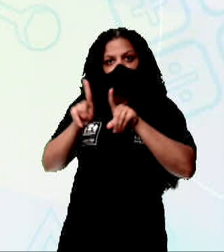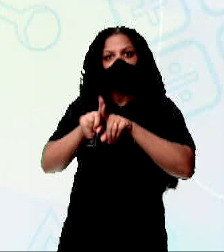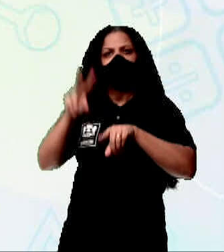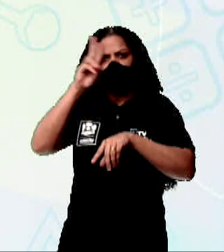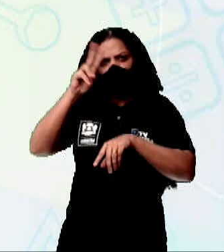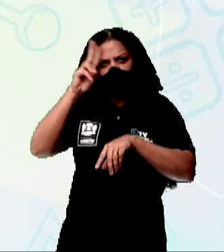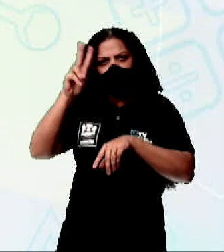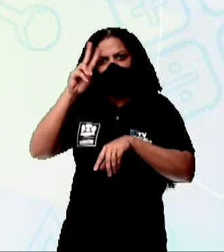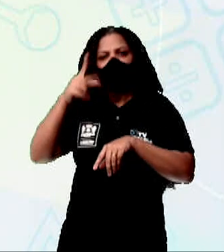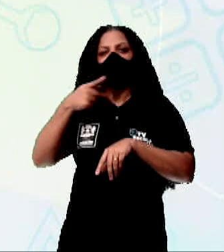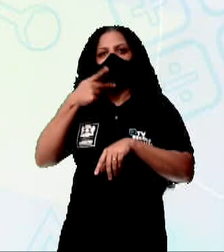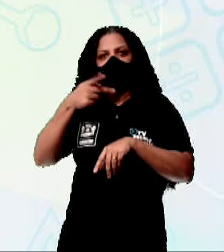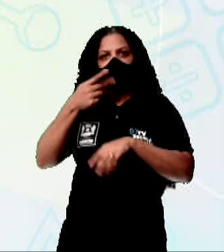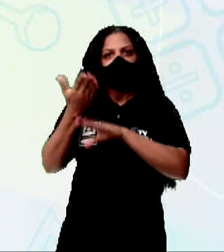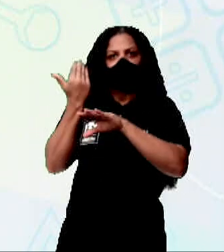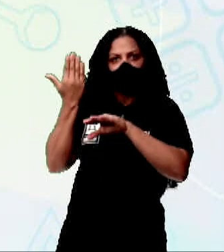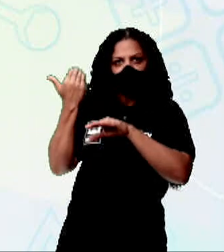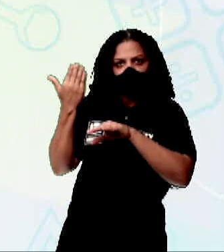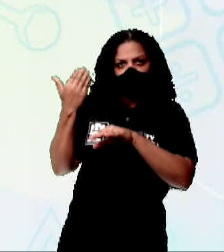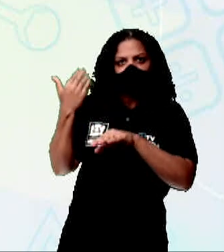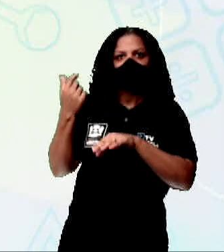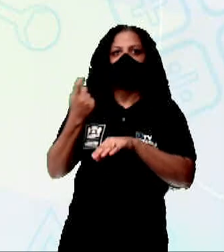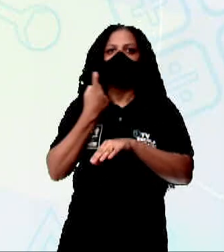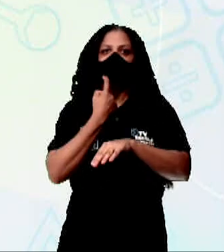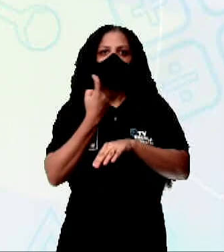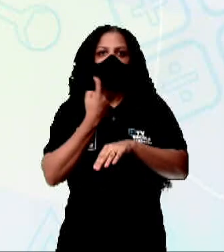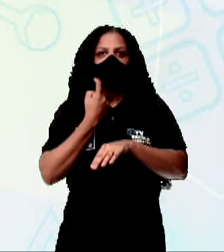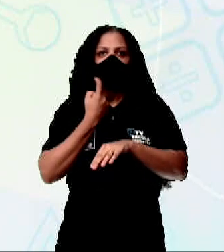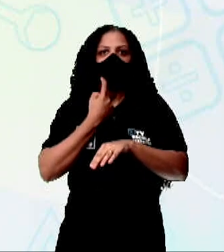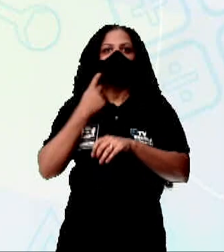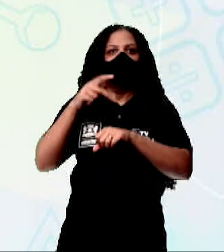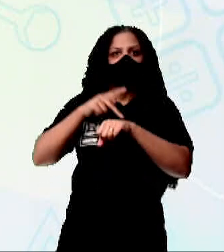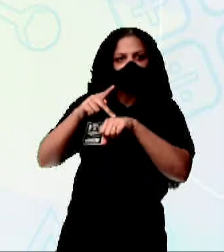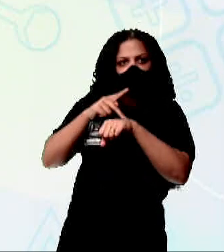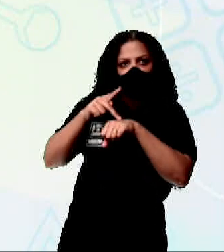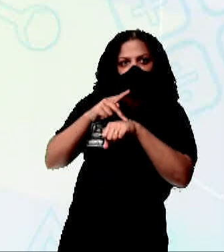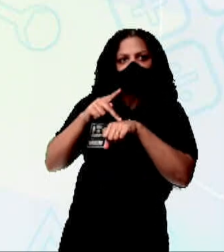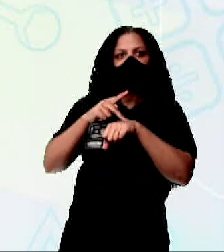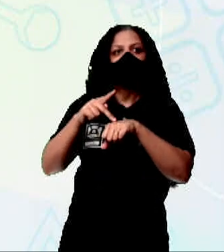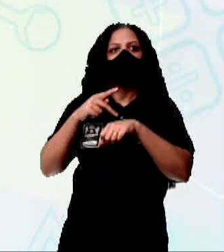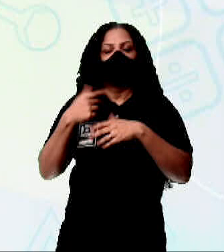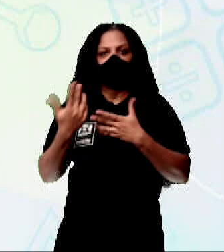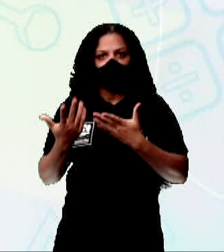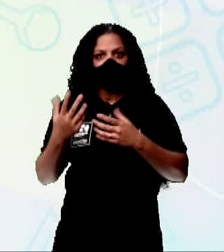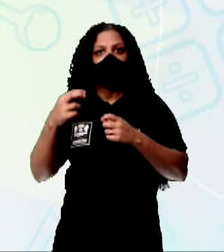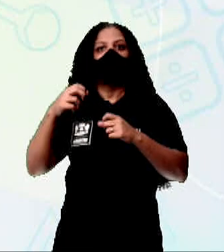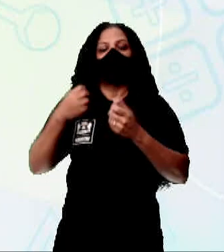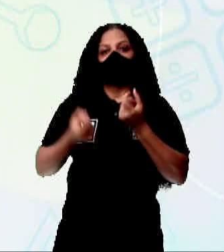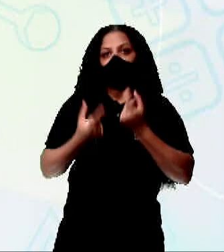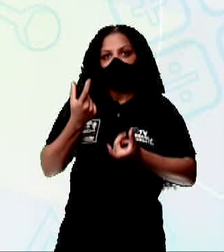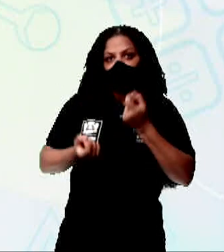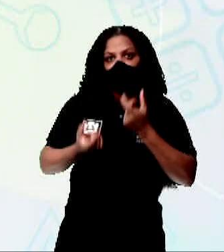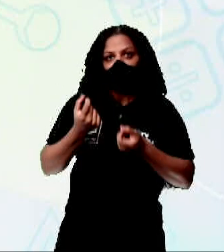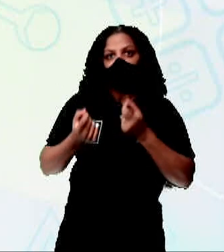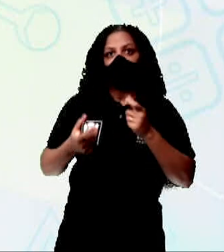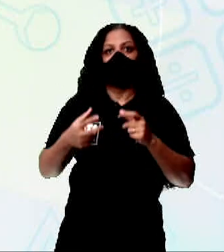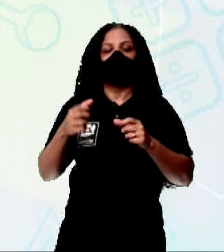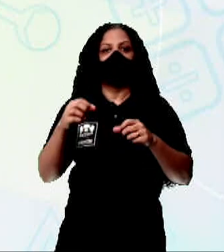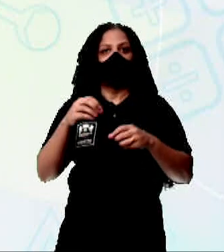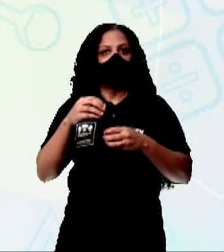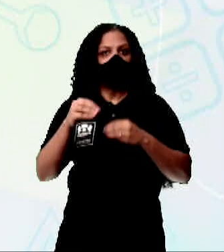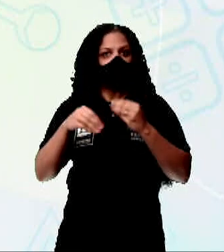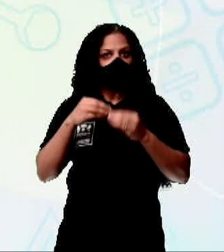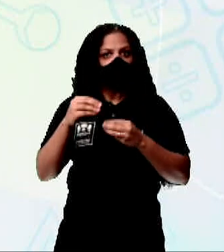Friday, a questão da propaganda de pipoca e guaraná, tem o sou louca. Esse sou não é a nossa língua, mas